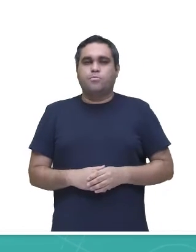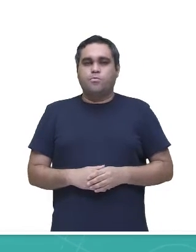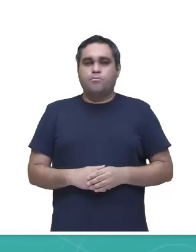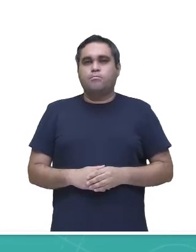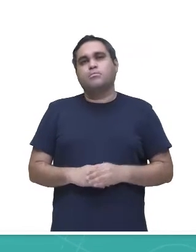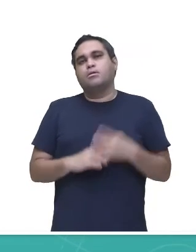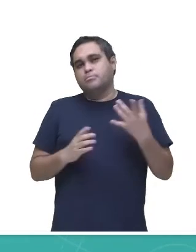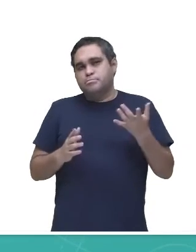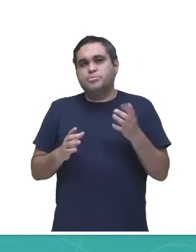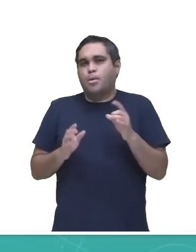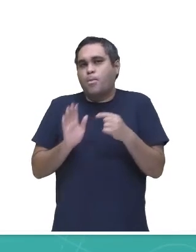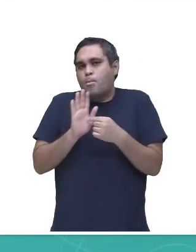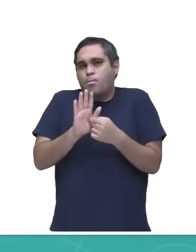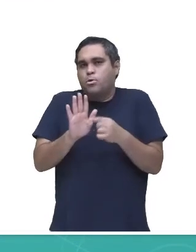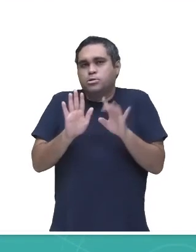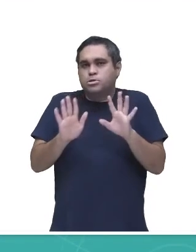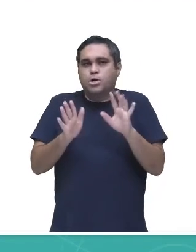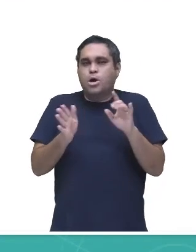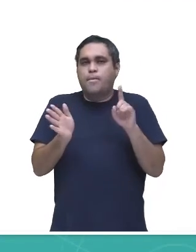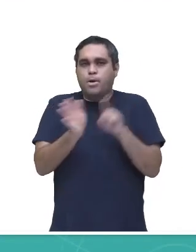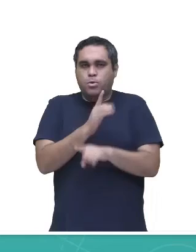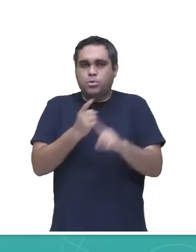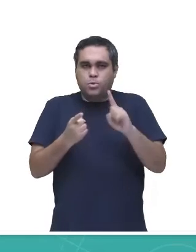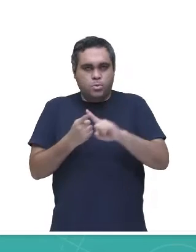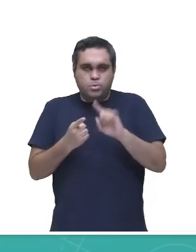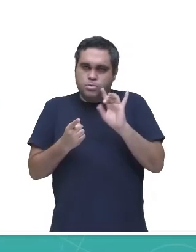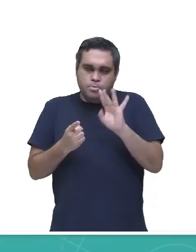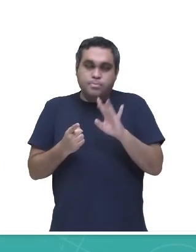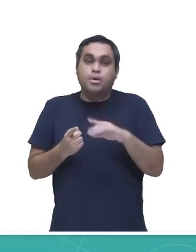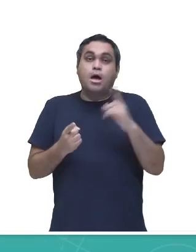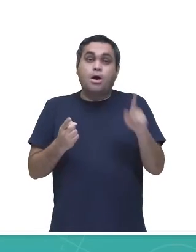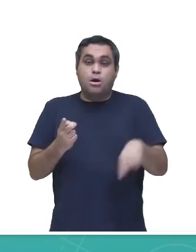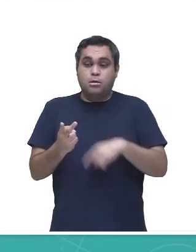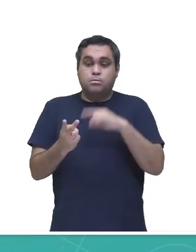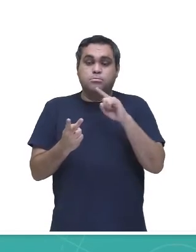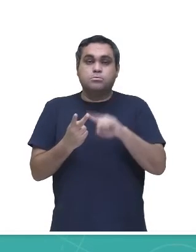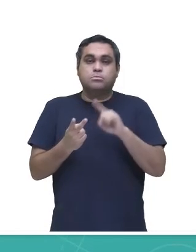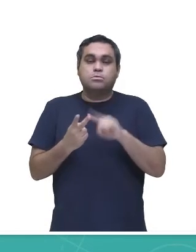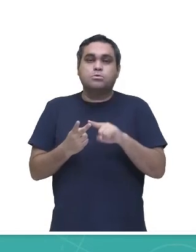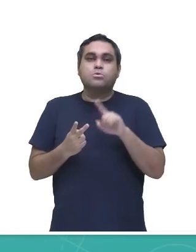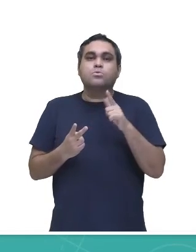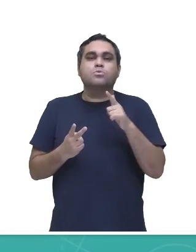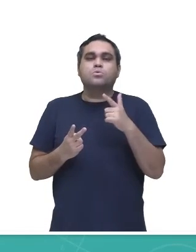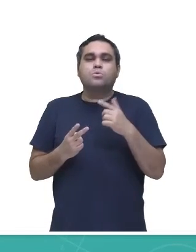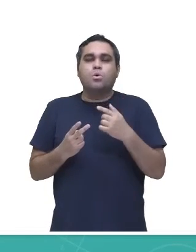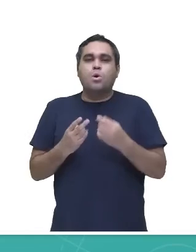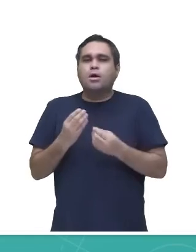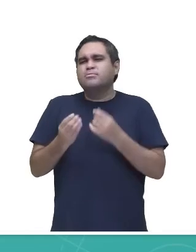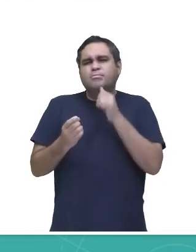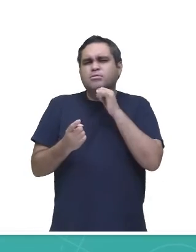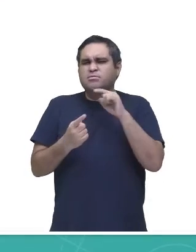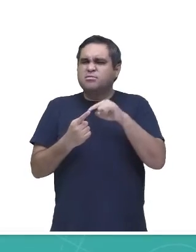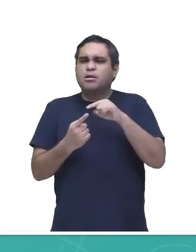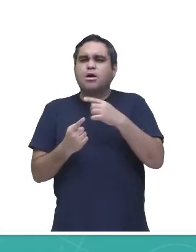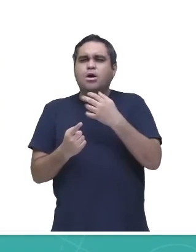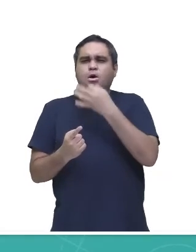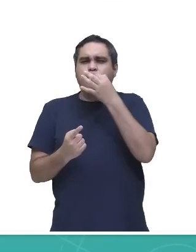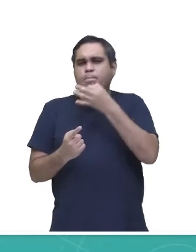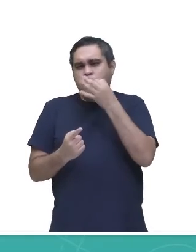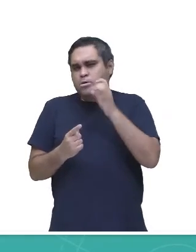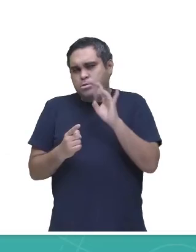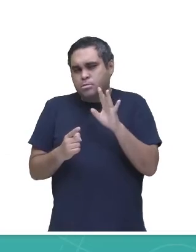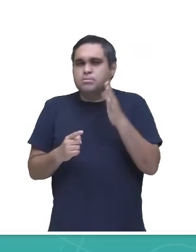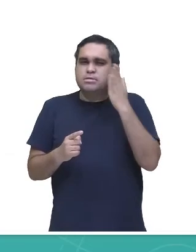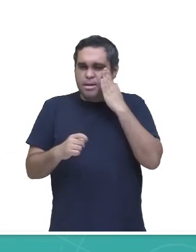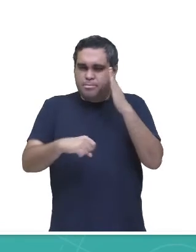gente ilustrar a nossa questão de número 1, né? Vamos dar uma olhada no gabarito, então, da questão. Como a gente sabe, né, essa é uma questão pessoal,